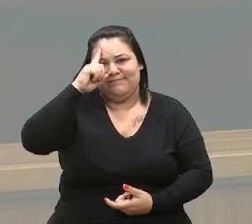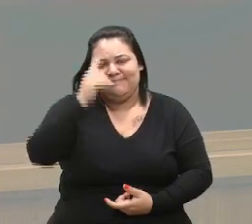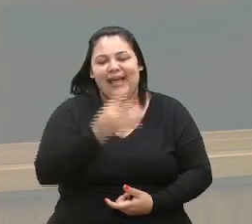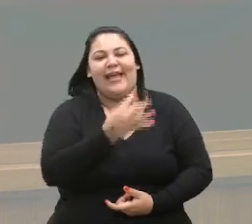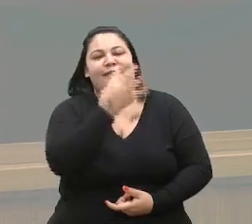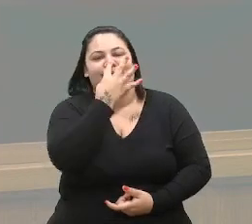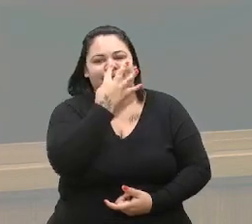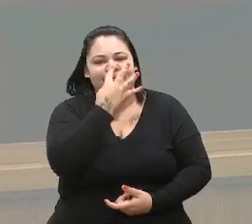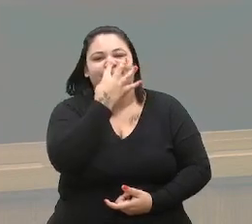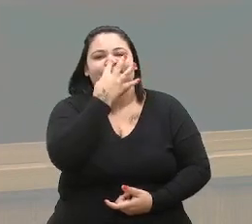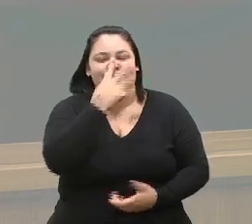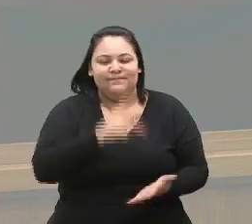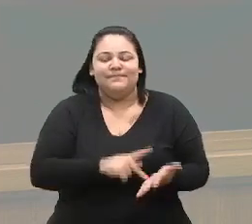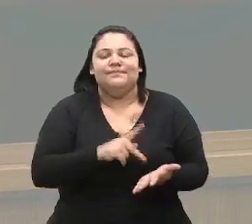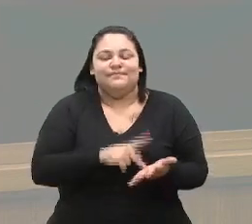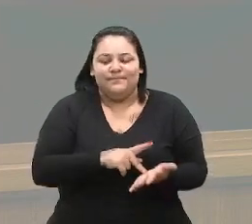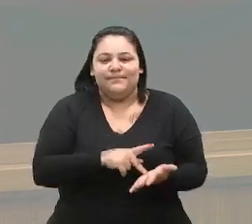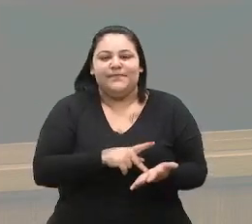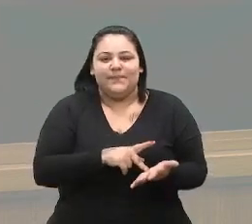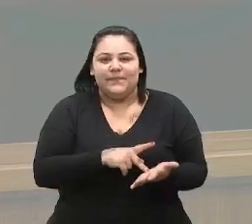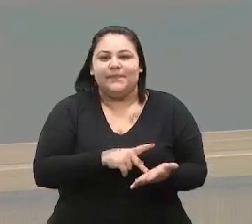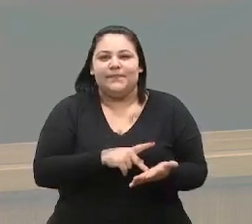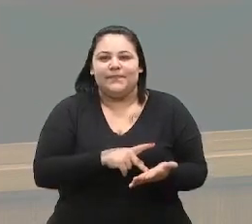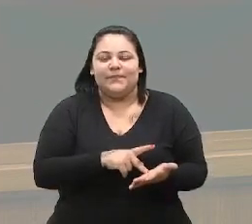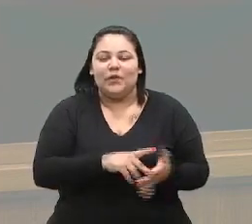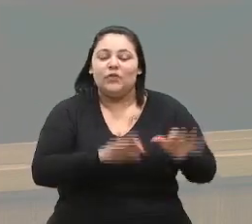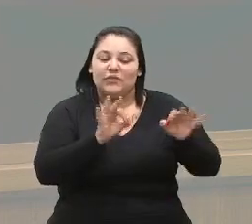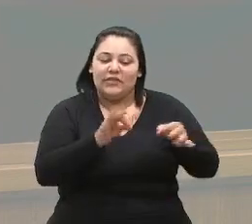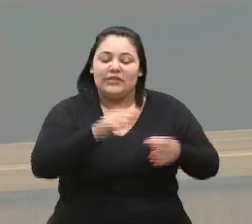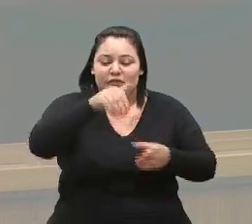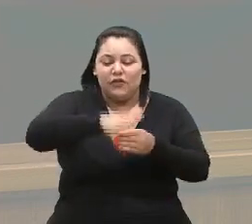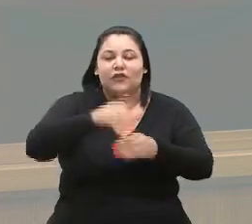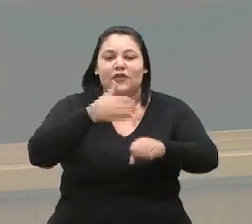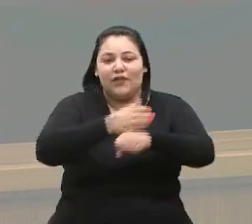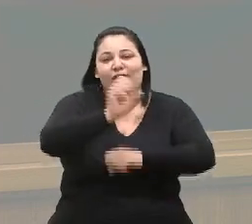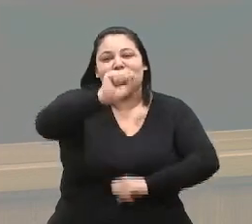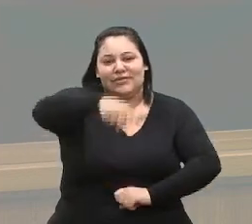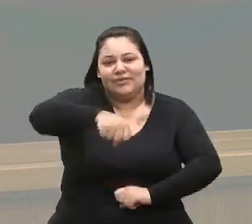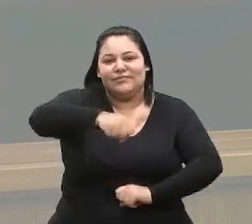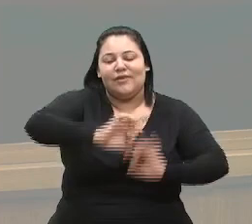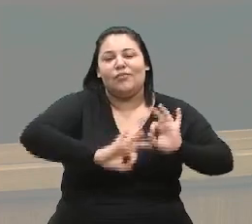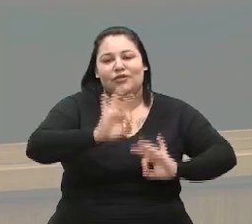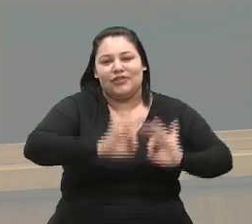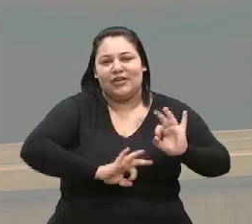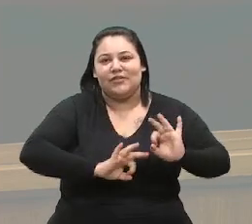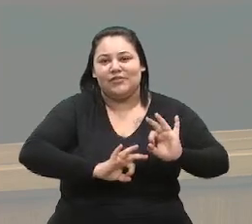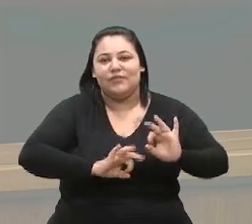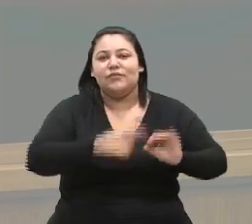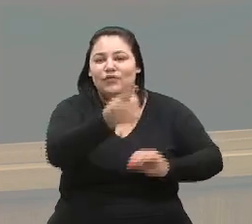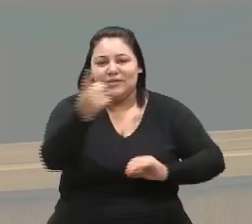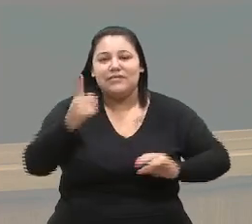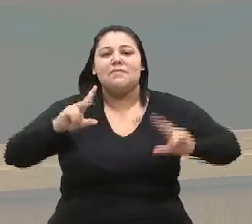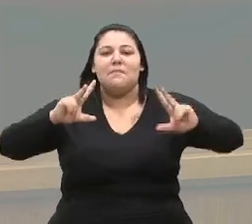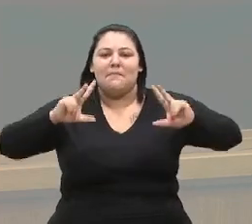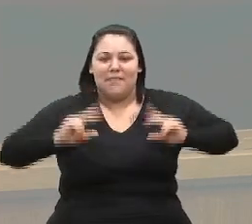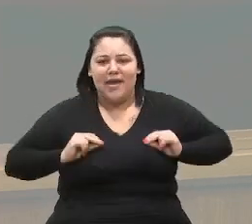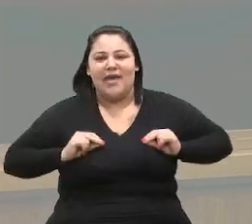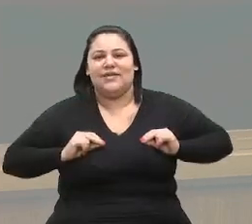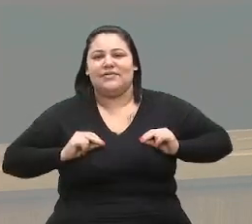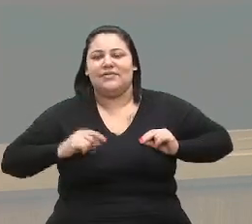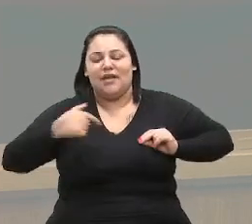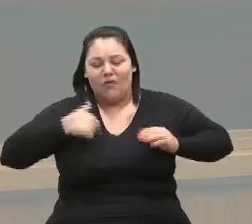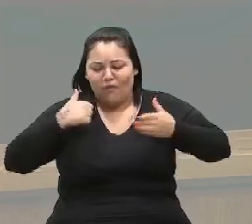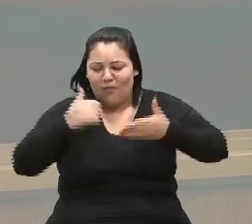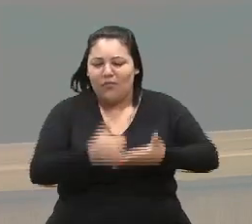admirável mesmo, né? Então, com certeza votarei favorável. É mais do que merecido, mas contem comigo